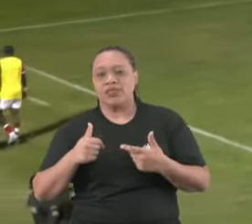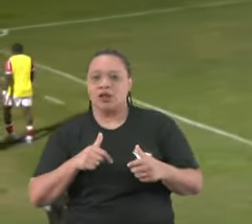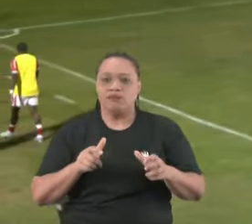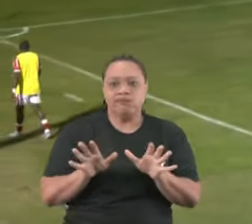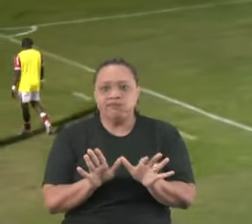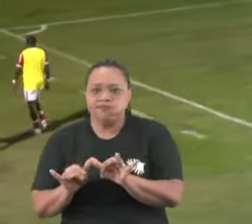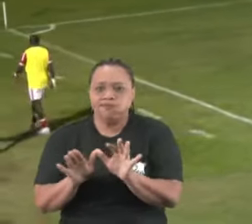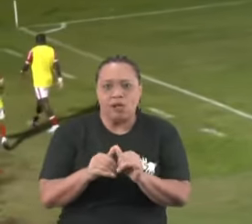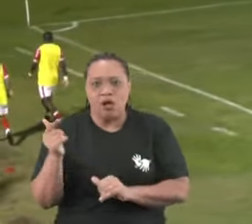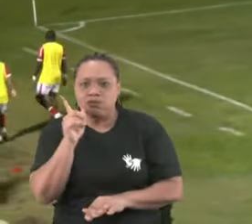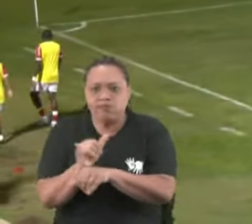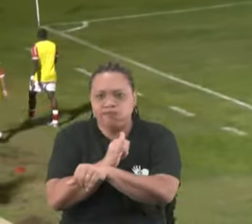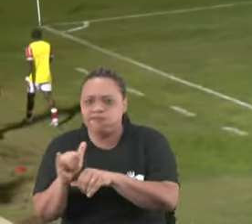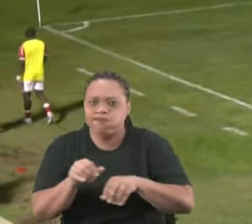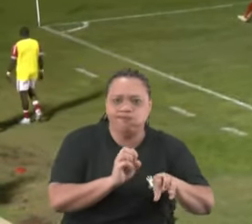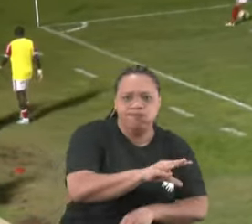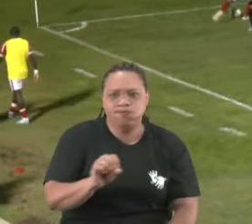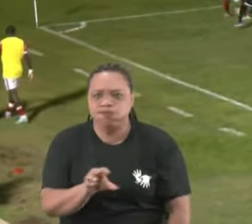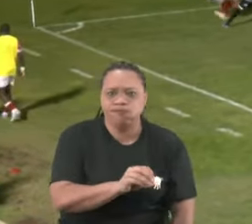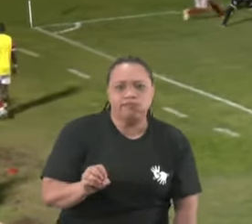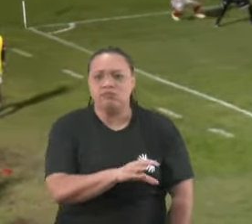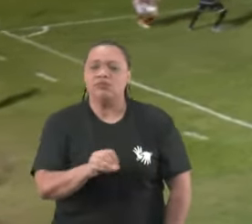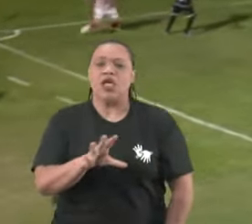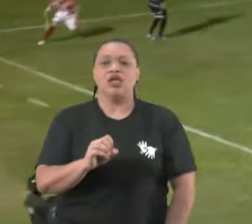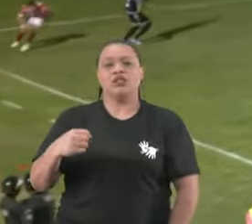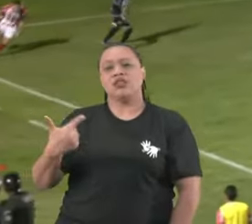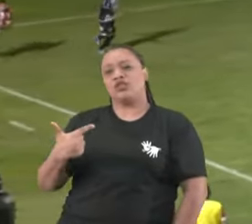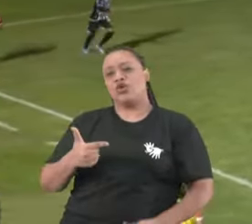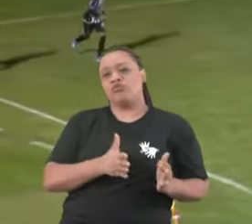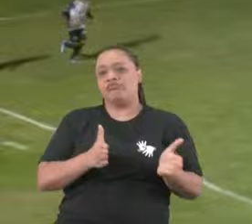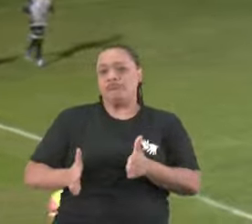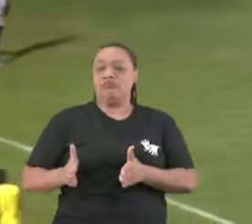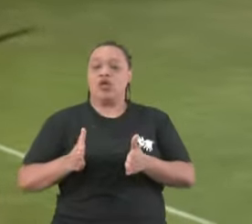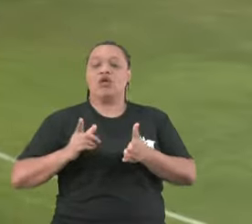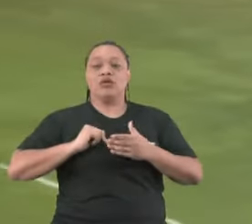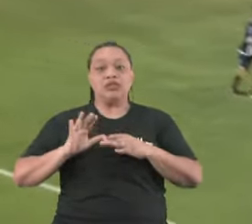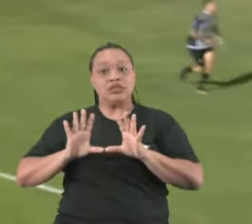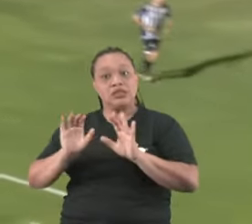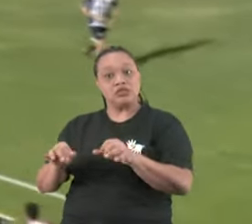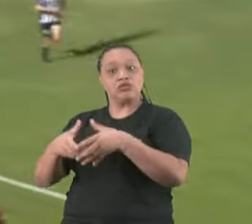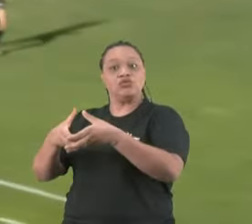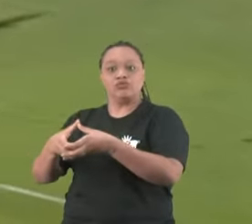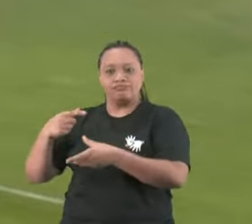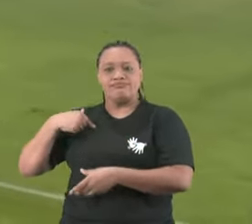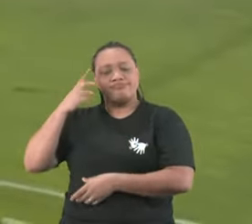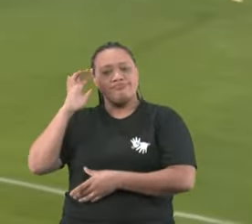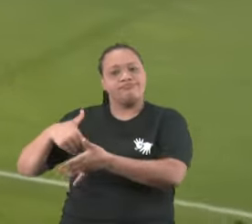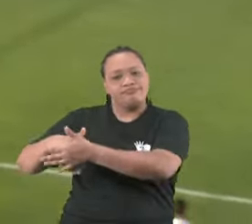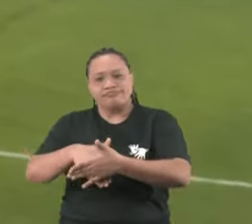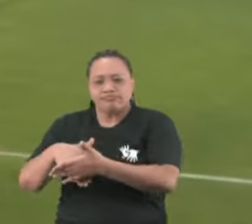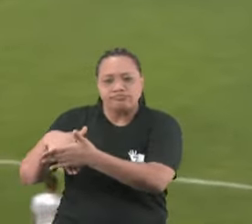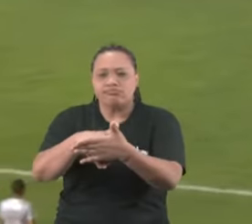Asa conseguiu construir. Segundo tempo começa com o Asa apostando nessas bolas em